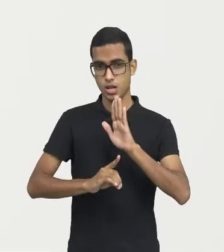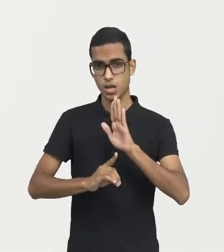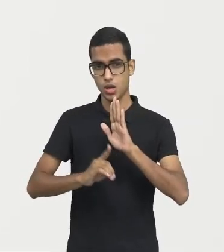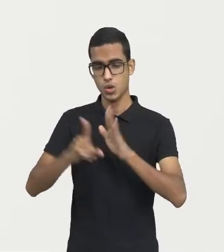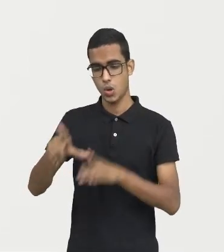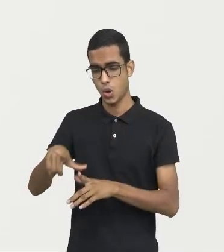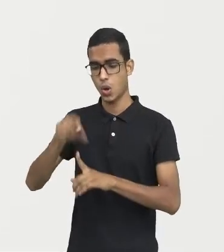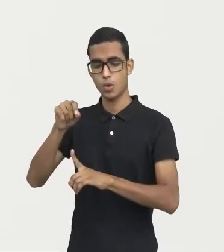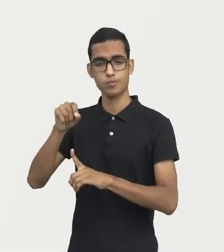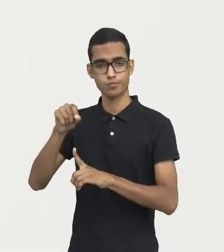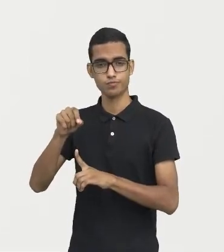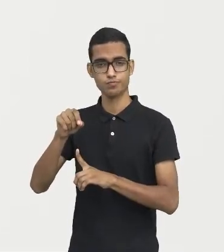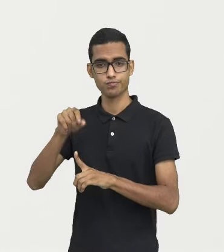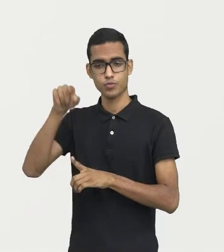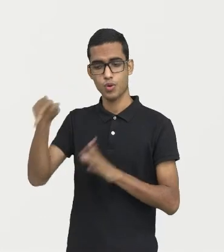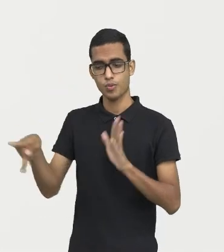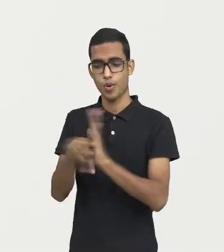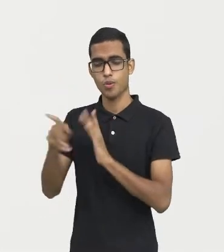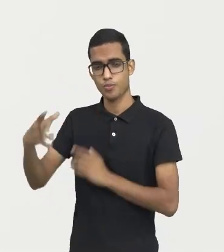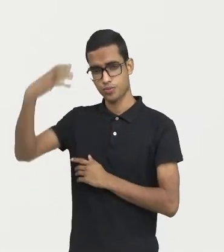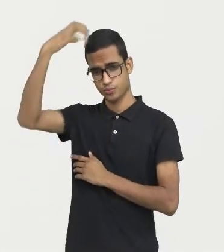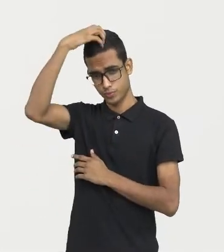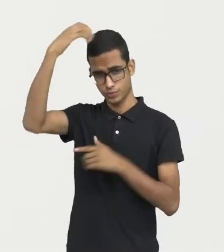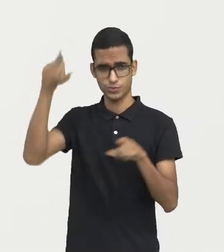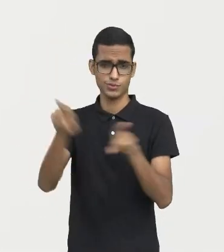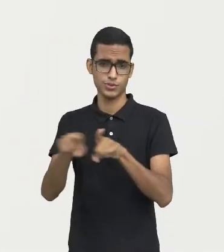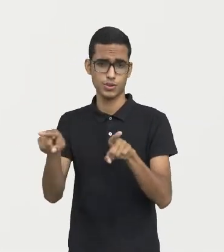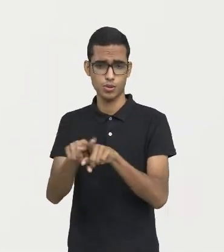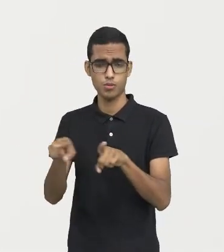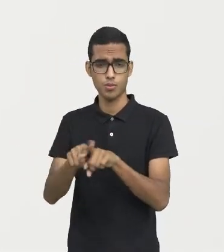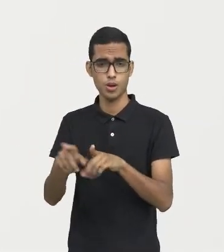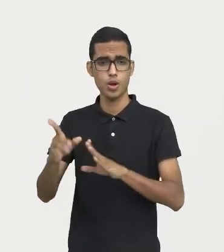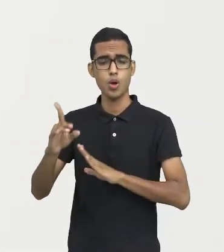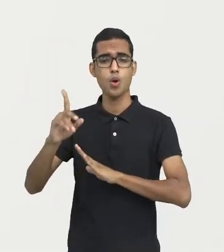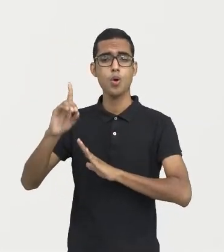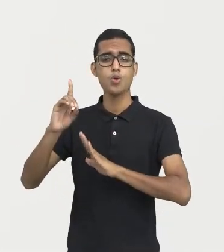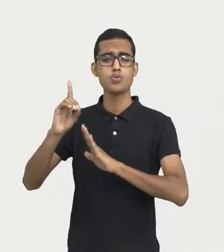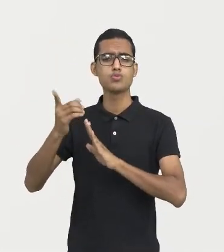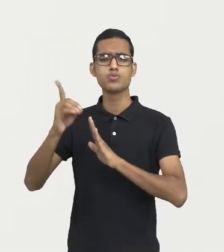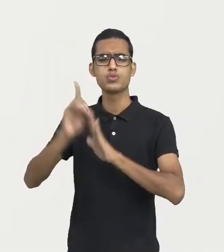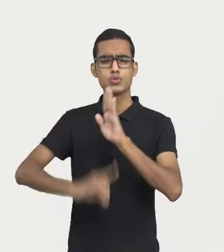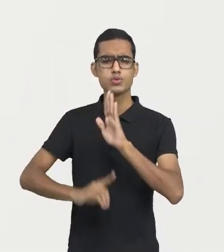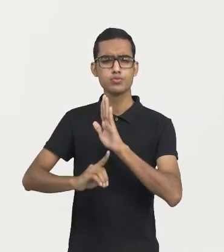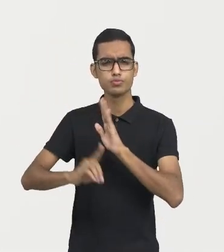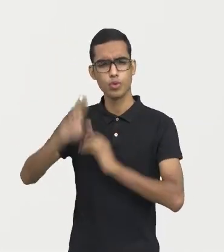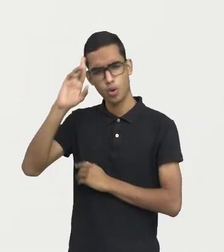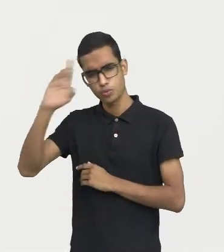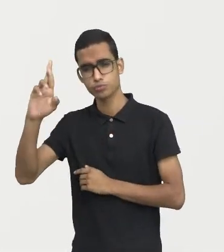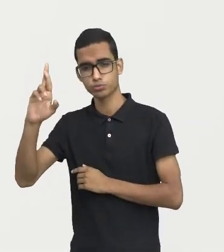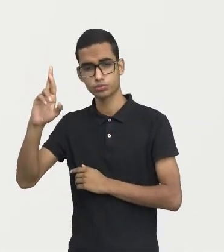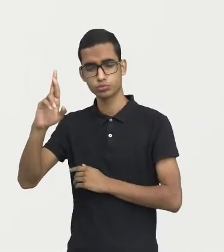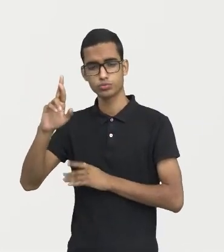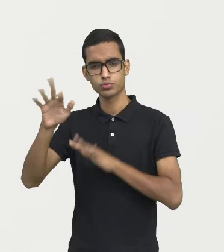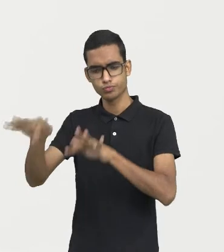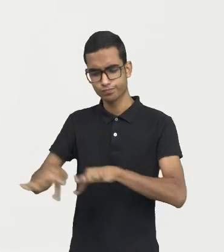os direitos senhoriais que remontavam às práticas econômicas do feudalismo,